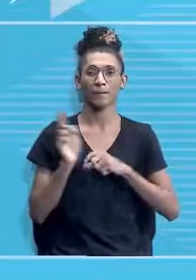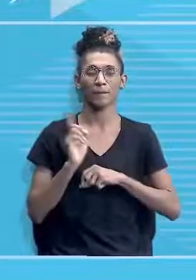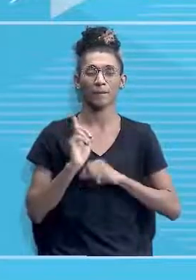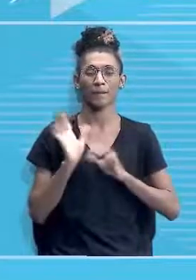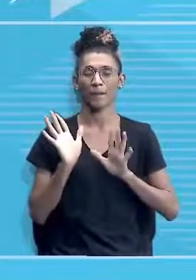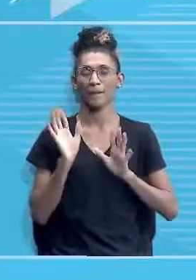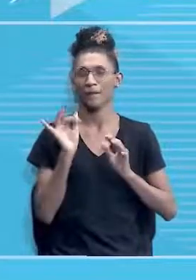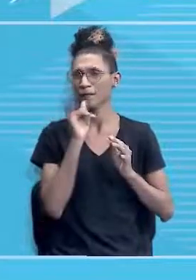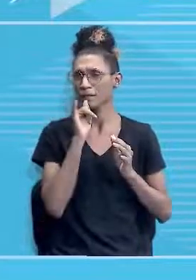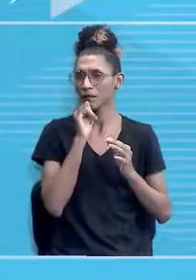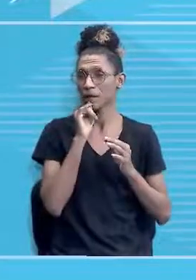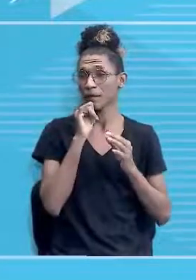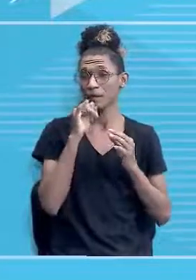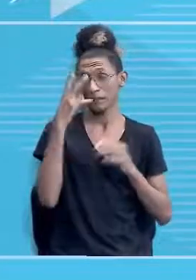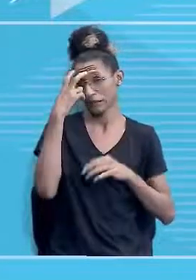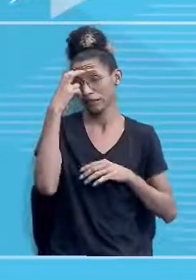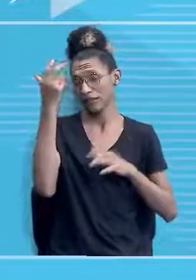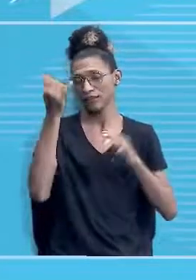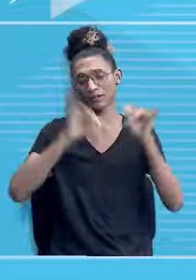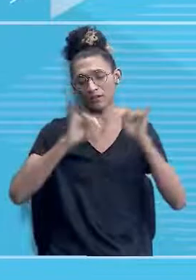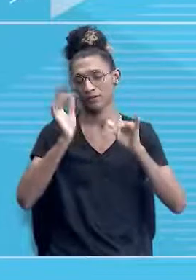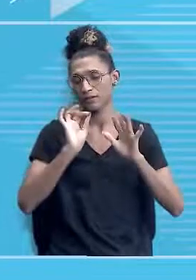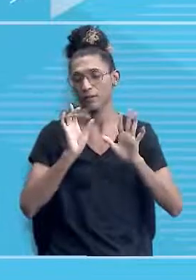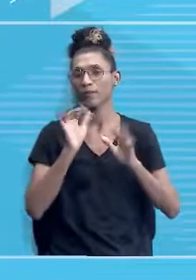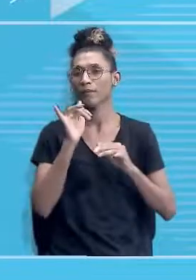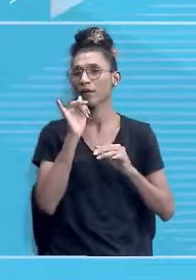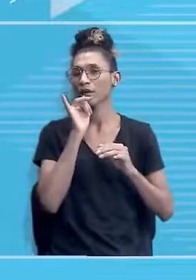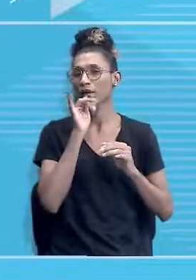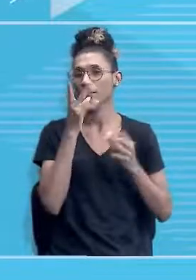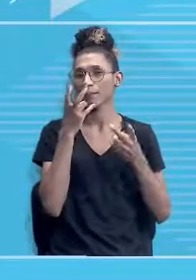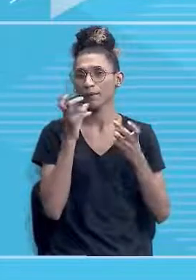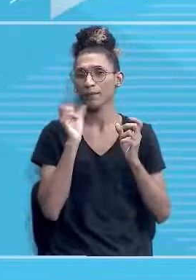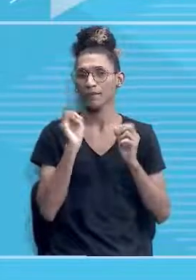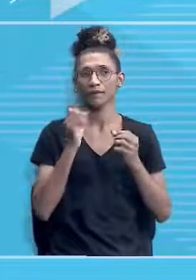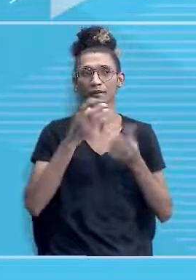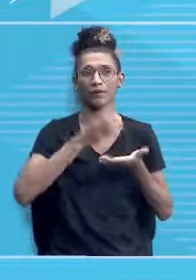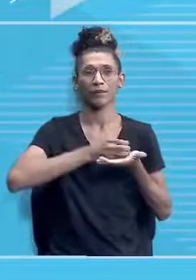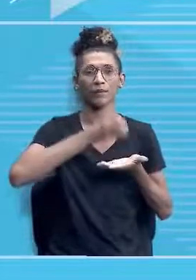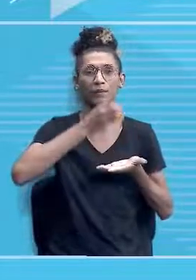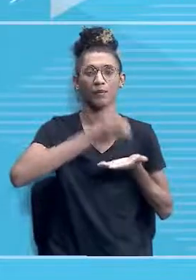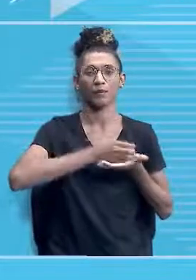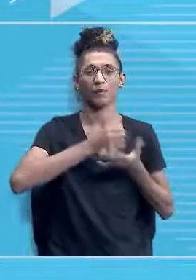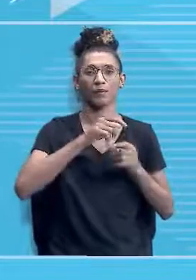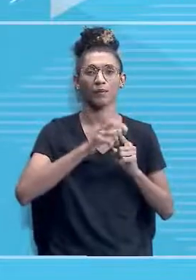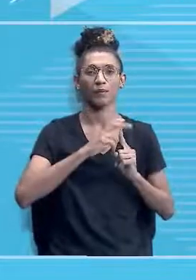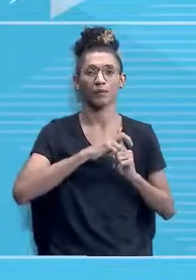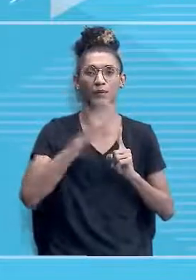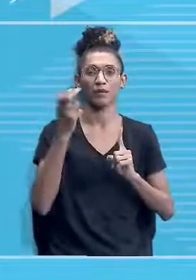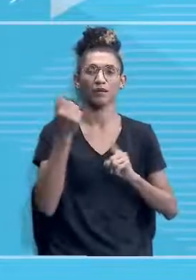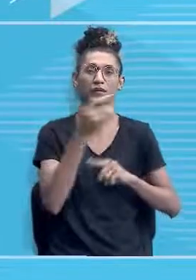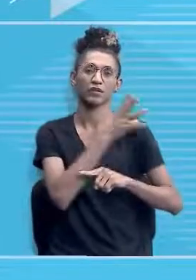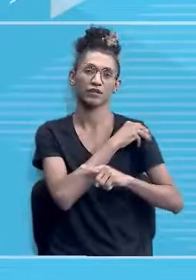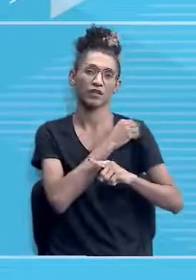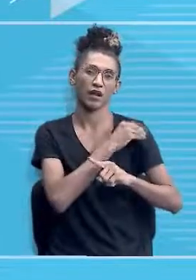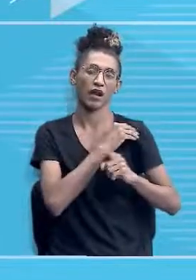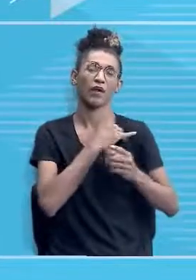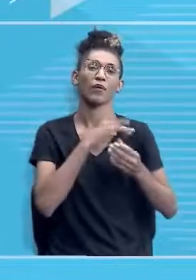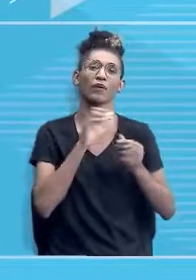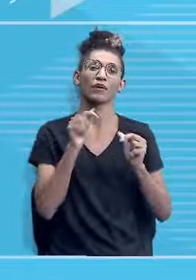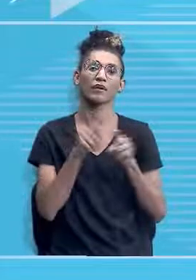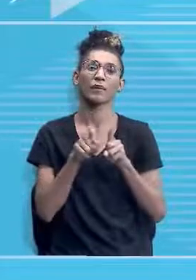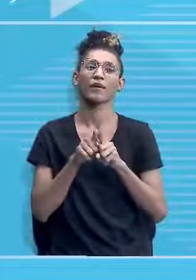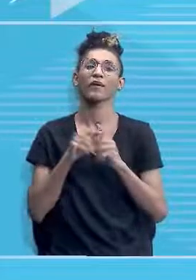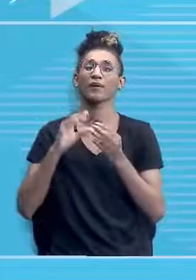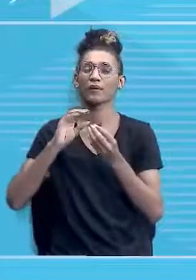muito de química por exemplo se você abrir dois frascos certo um de álcool e outro de acetona por exemplo